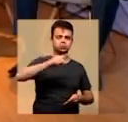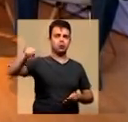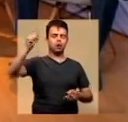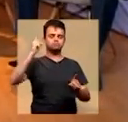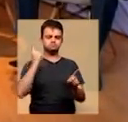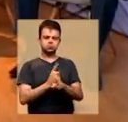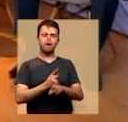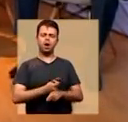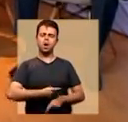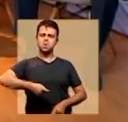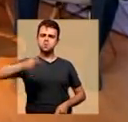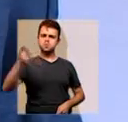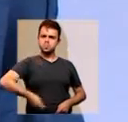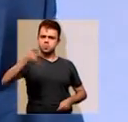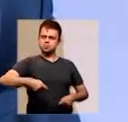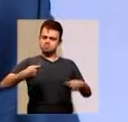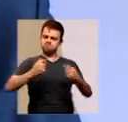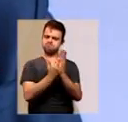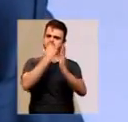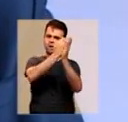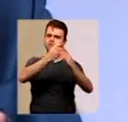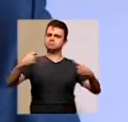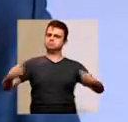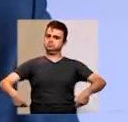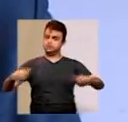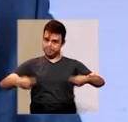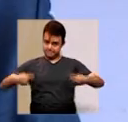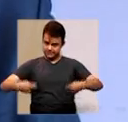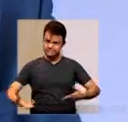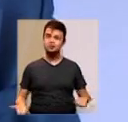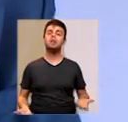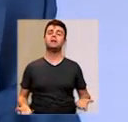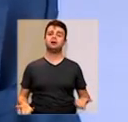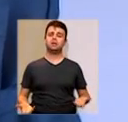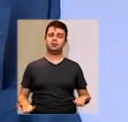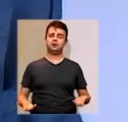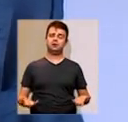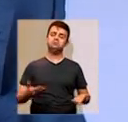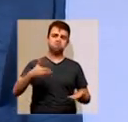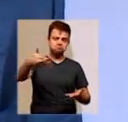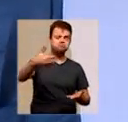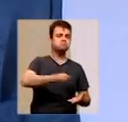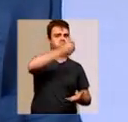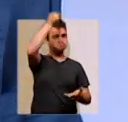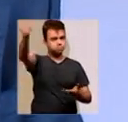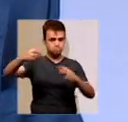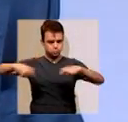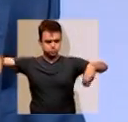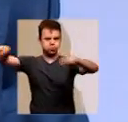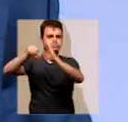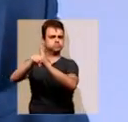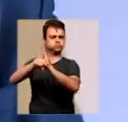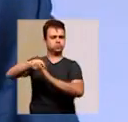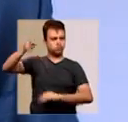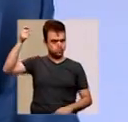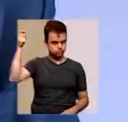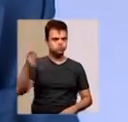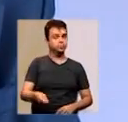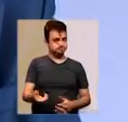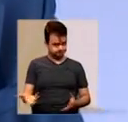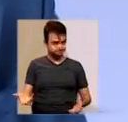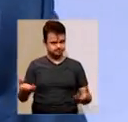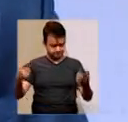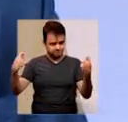compreendido que é preciso ser mais duros e estamos tentando levar esses casos todos para júri, com muito